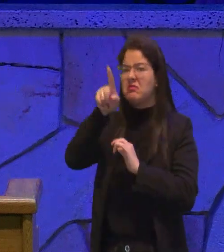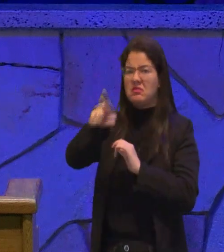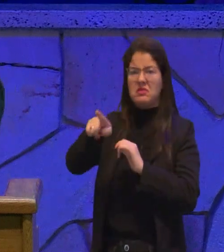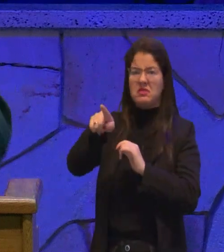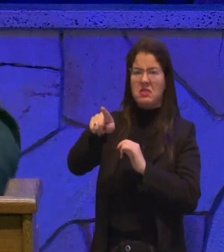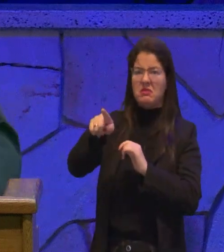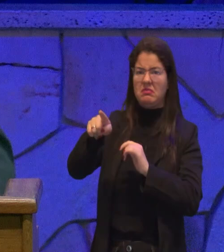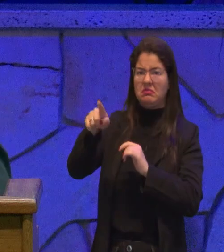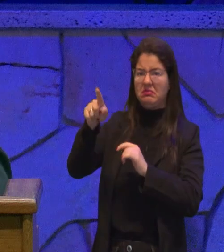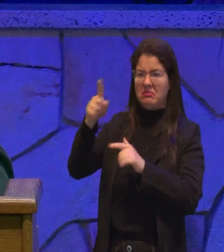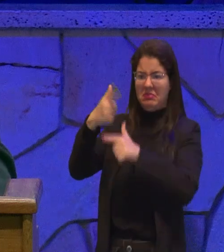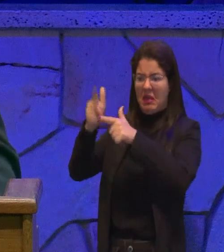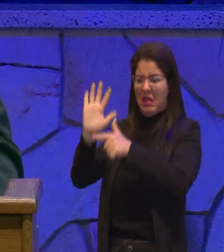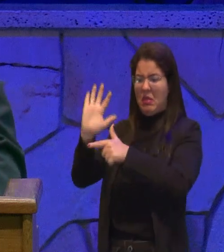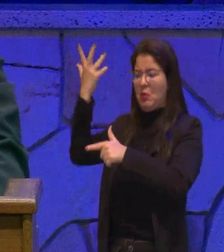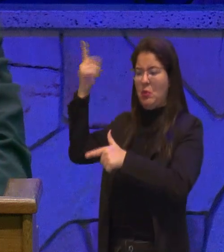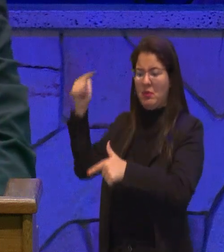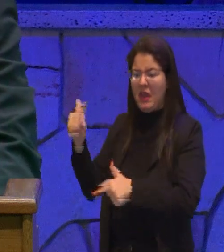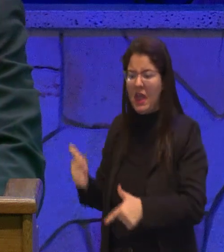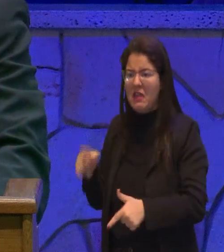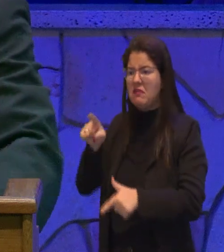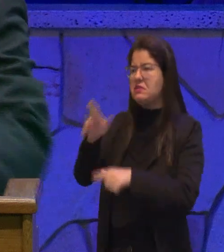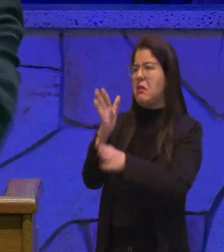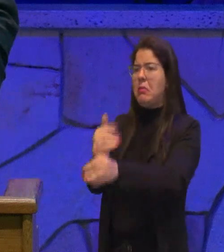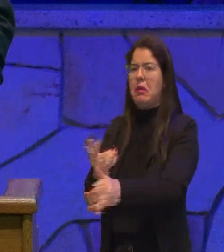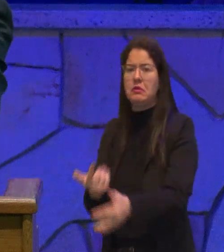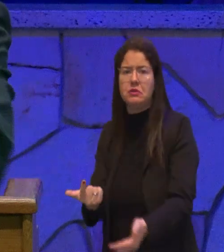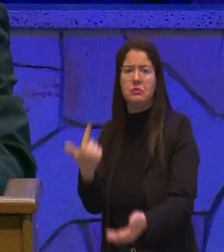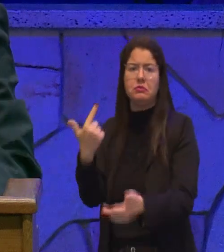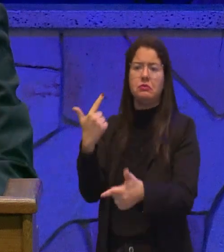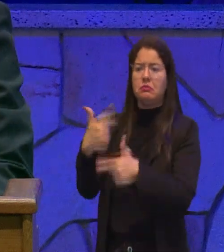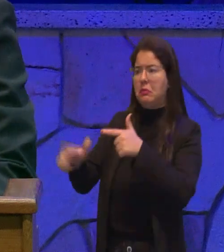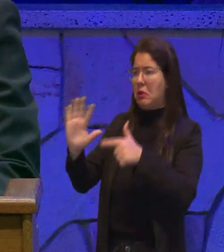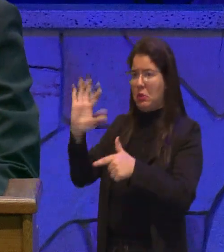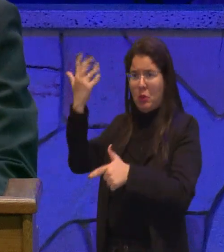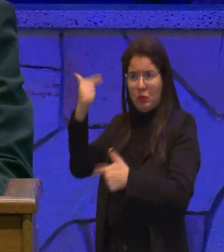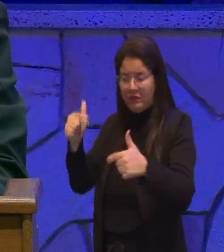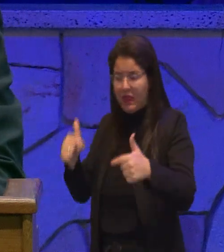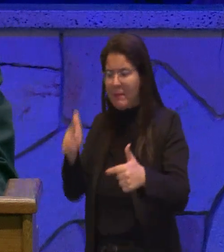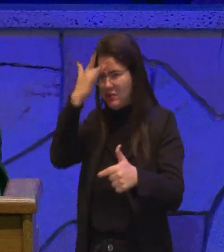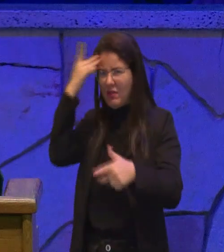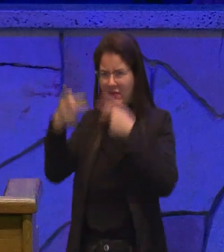Que você está completamente perdido? Que não tem mais solução para você?